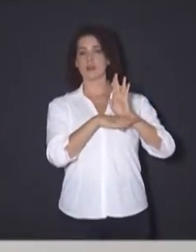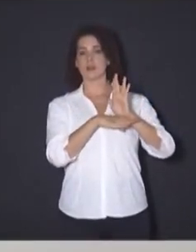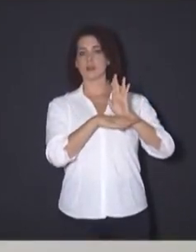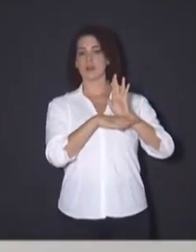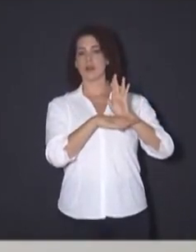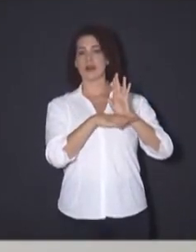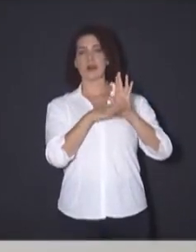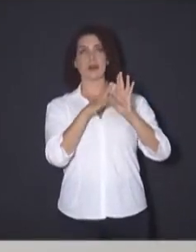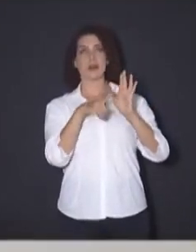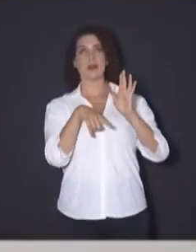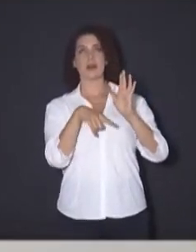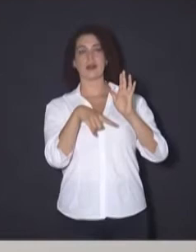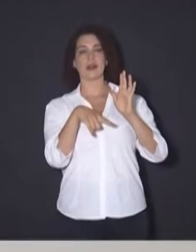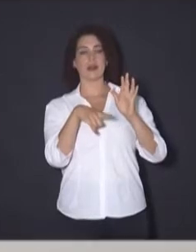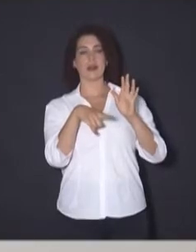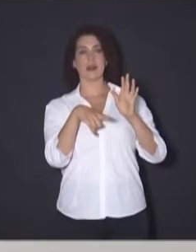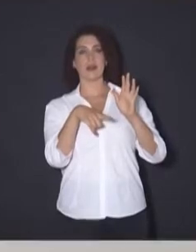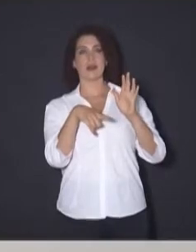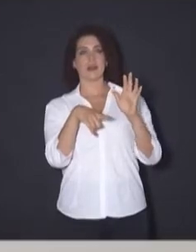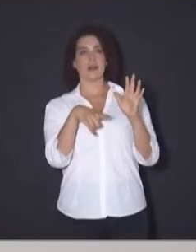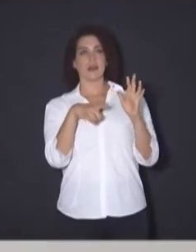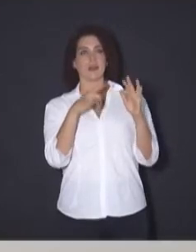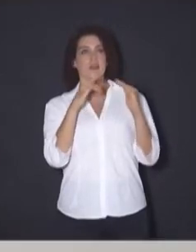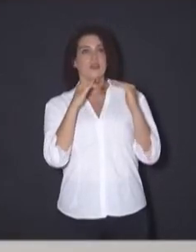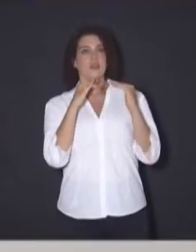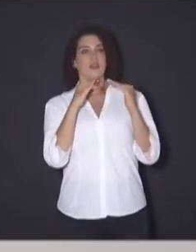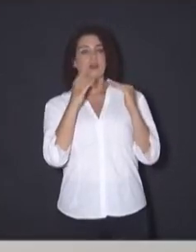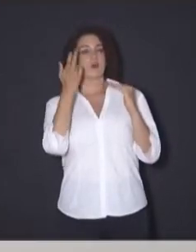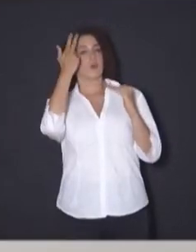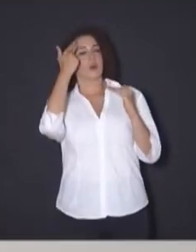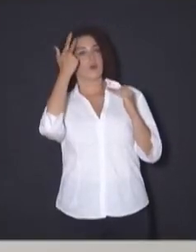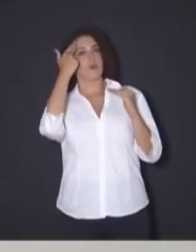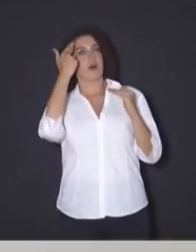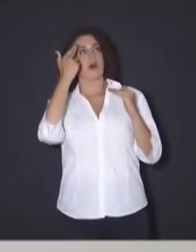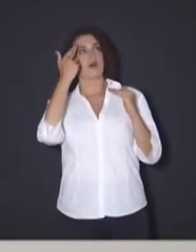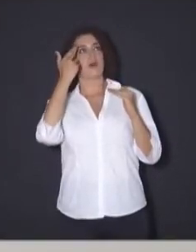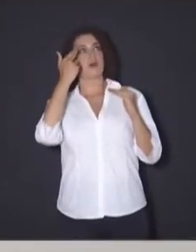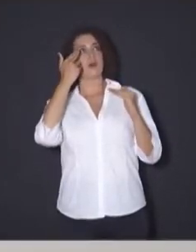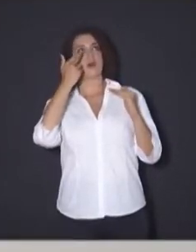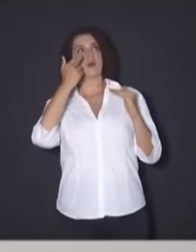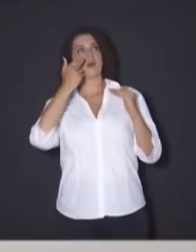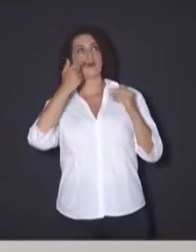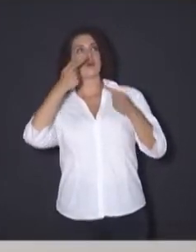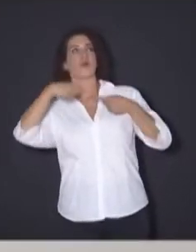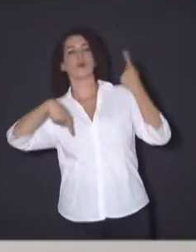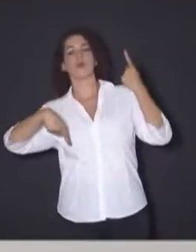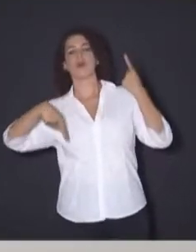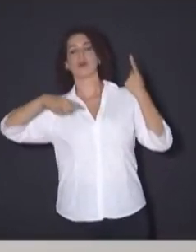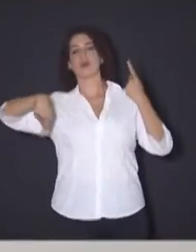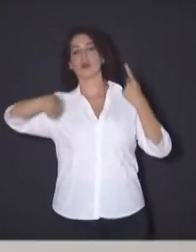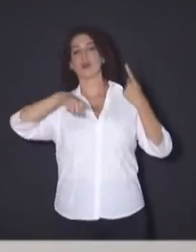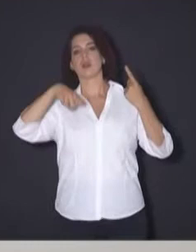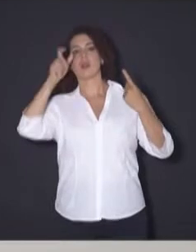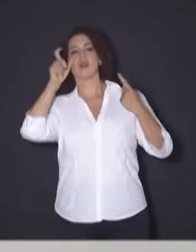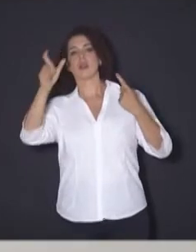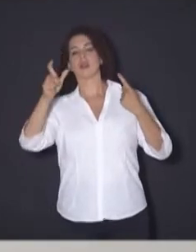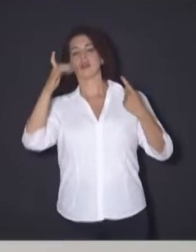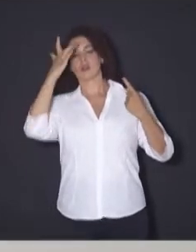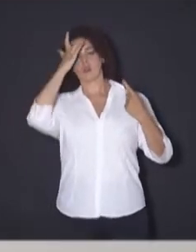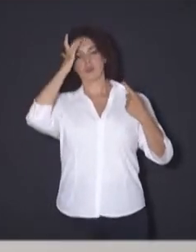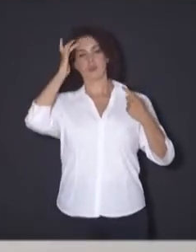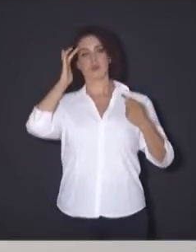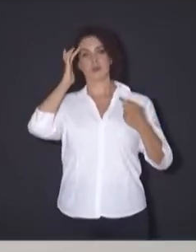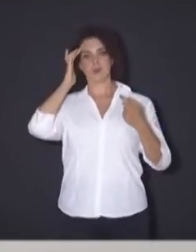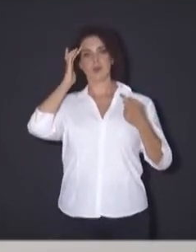pasteurizada de todo o universo é que aí sim um território global dessa